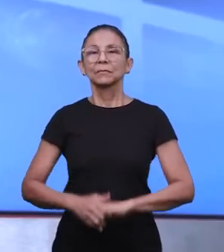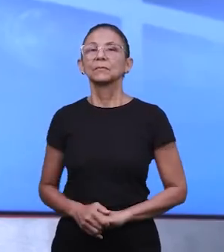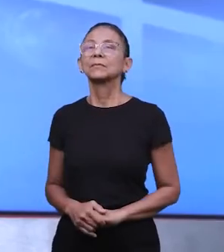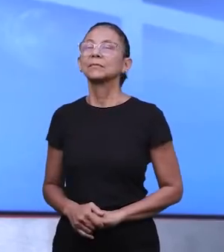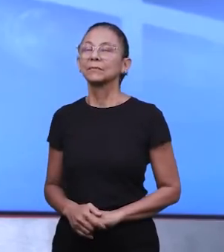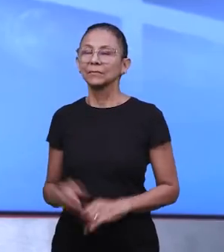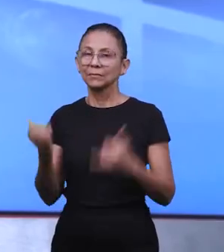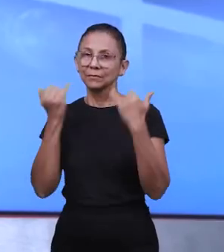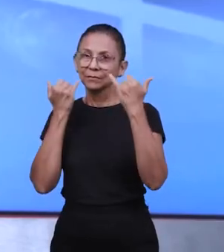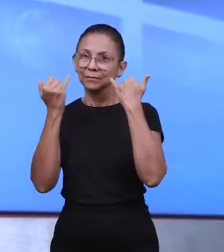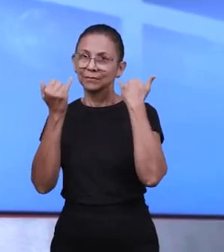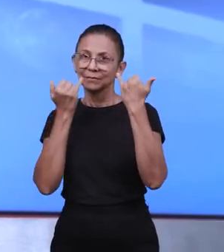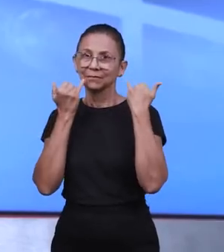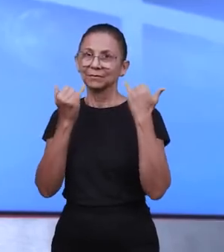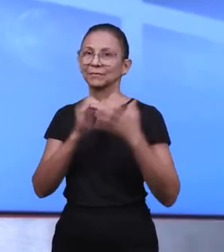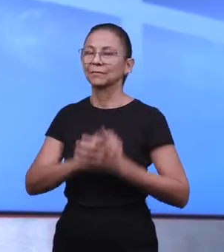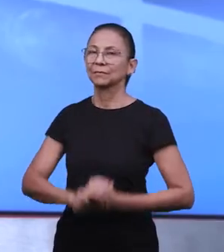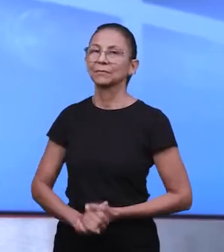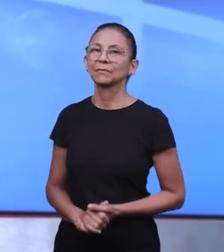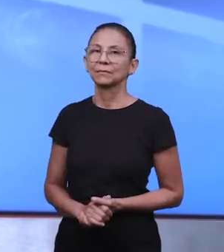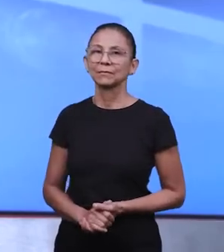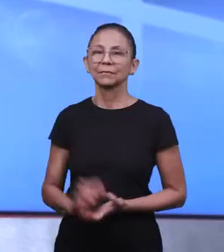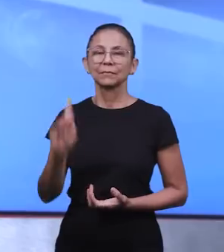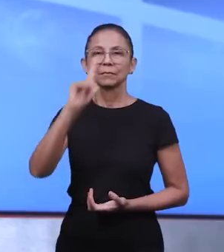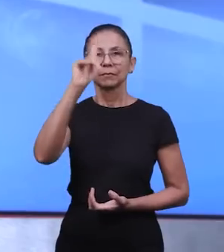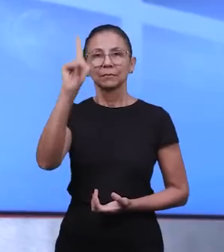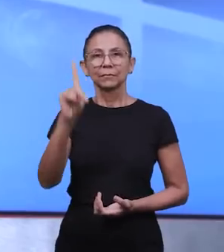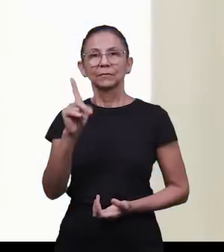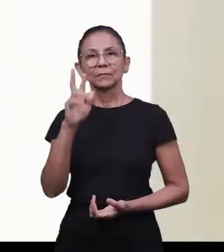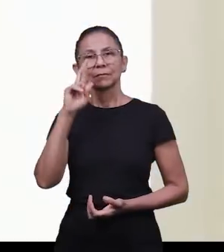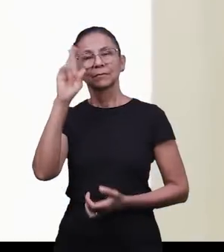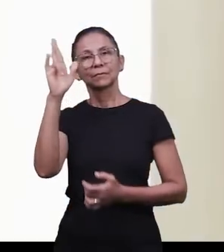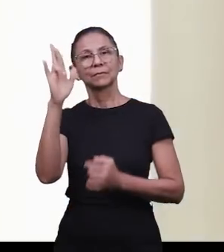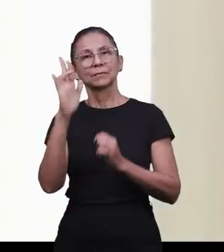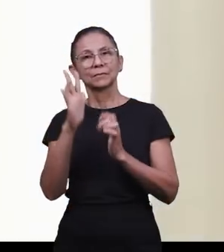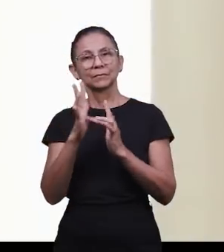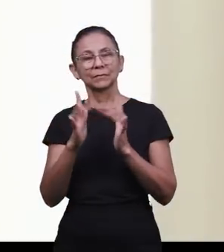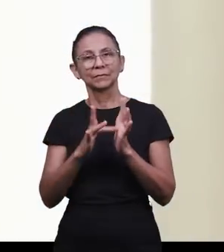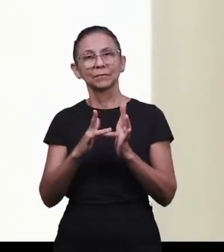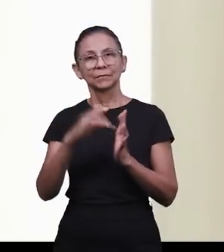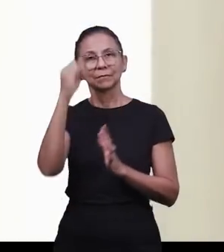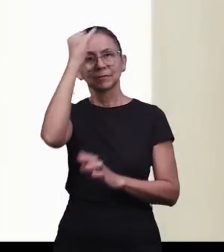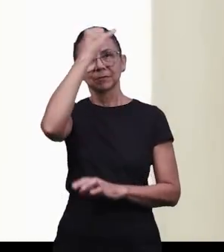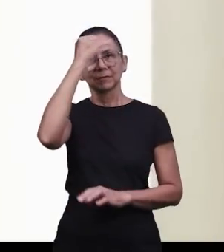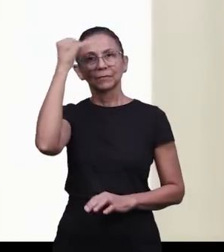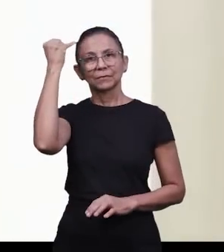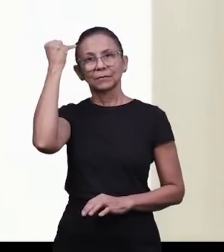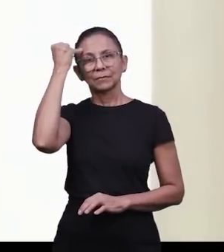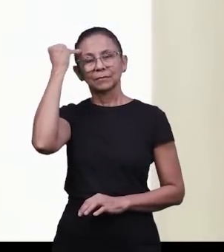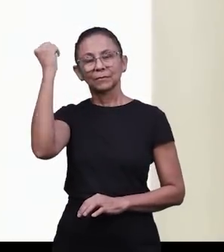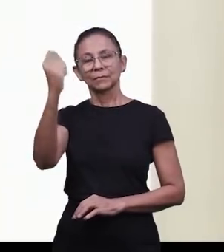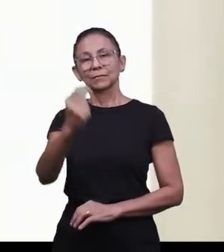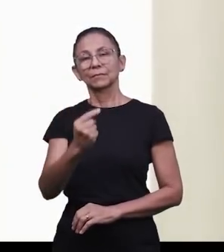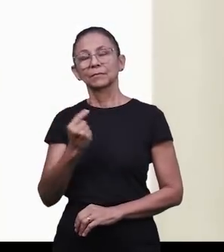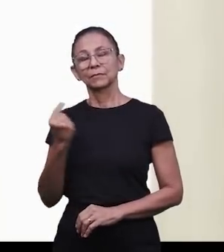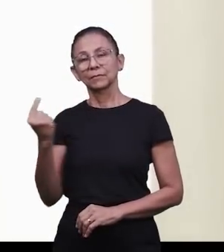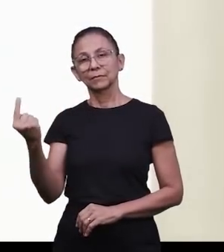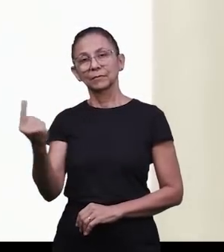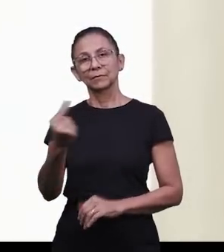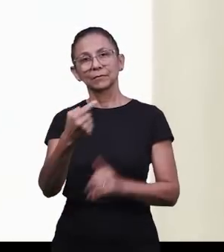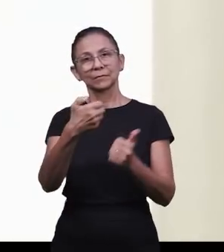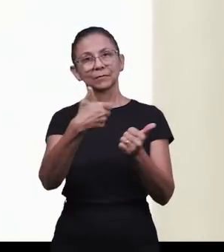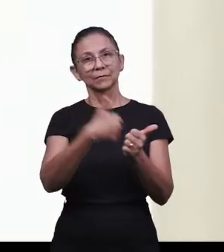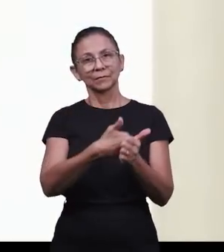irmão Marcelione Brás tem mais informações aqui pra gente. A paz do Senhor, Jorge, e a todos